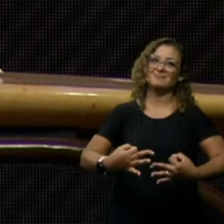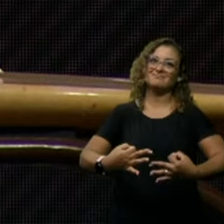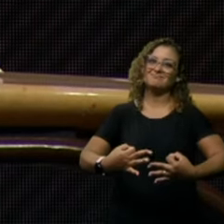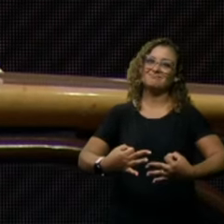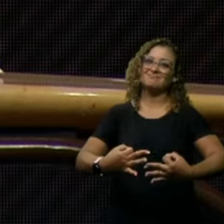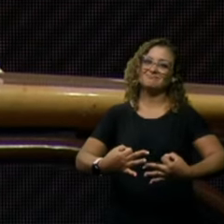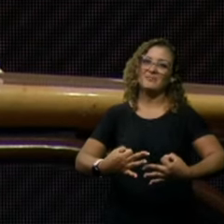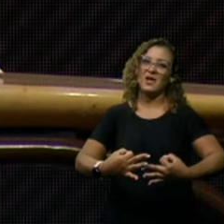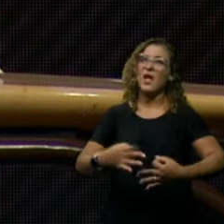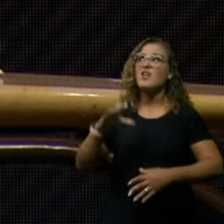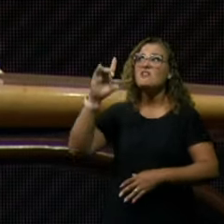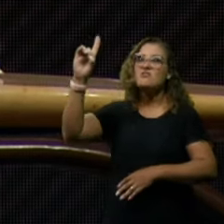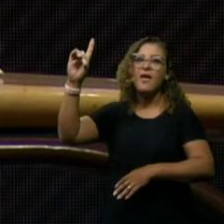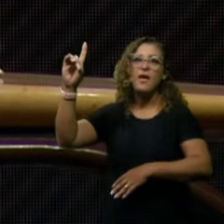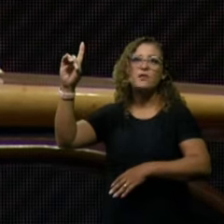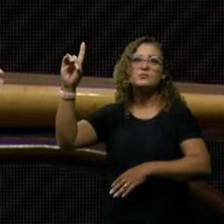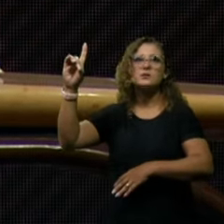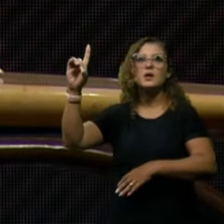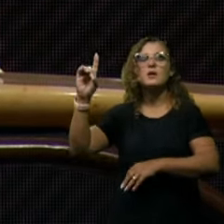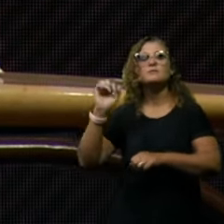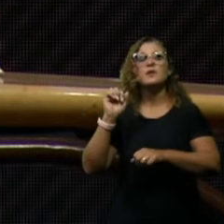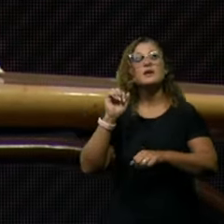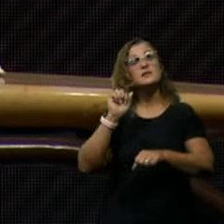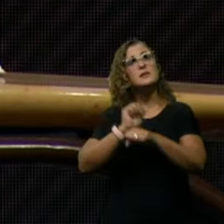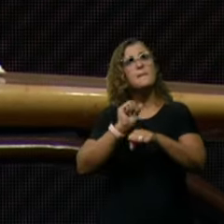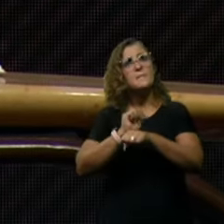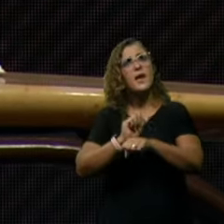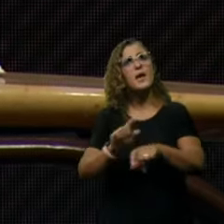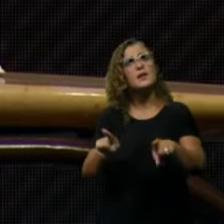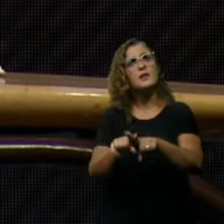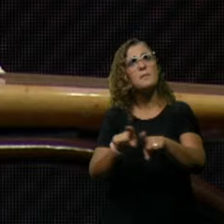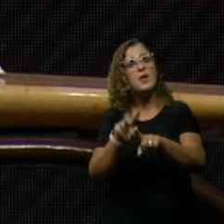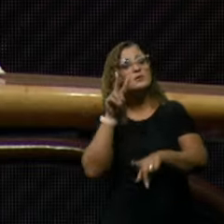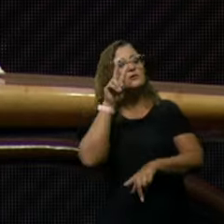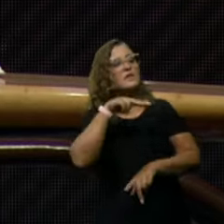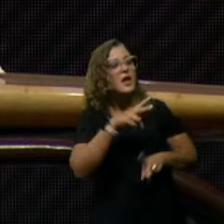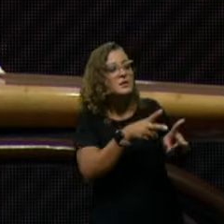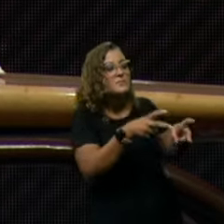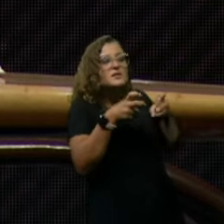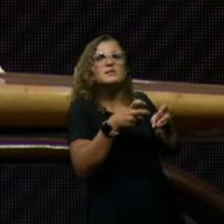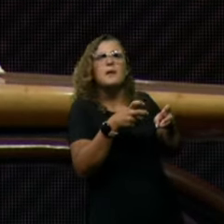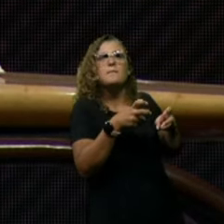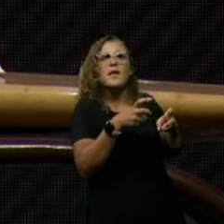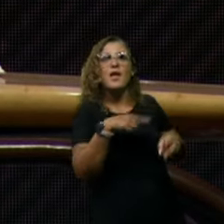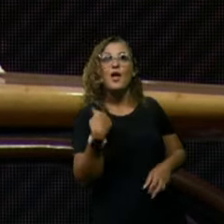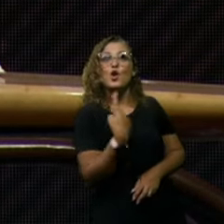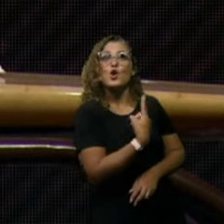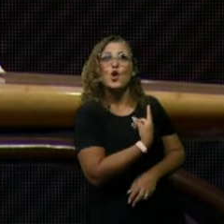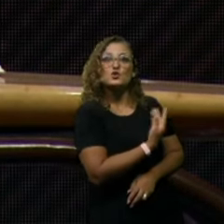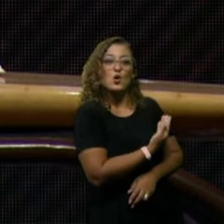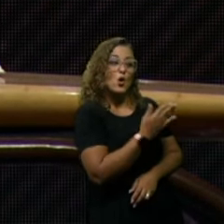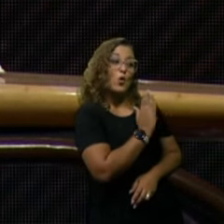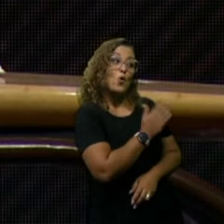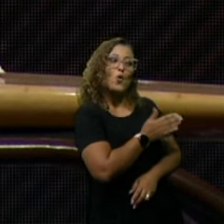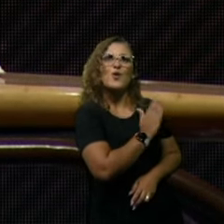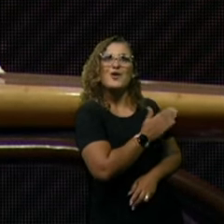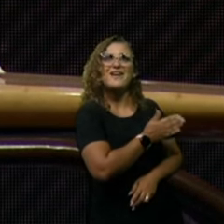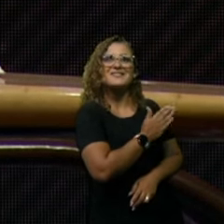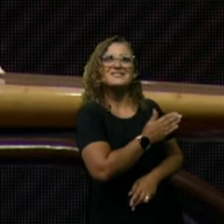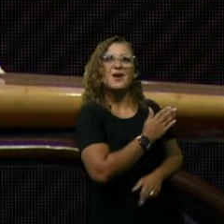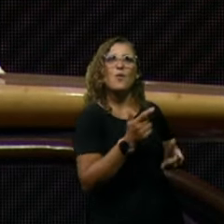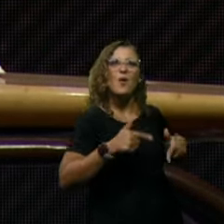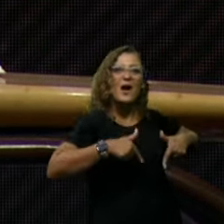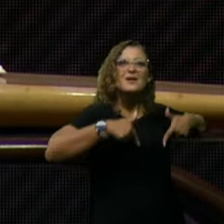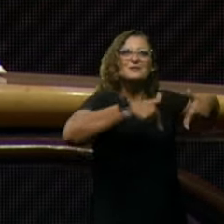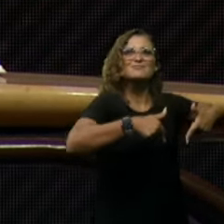si tá sozinha Ela depende de cada um de nós você que tá aqui você que está aí assistindo online este